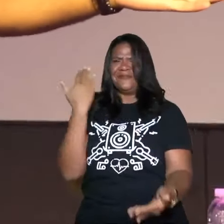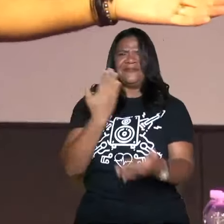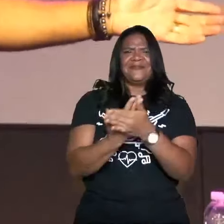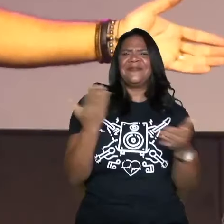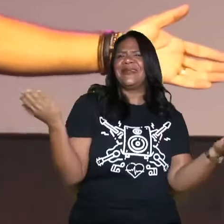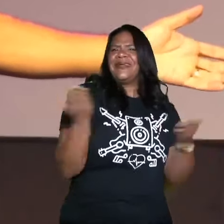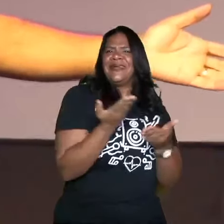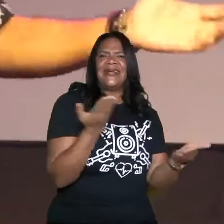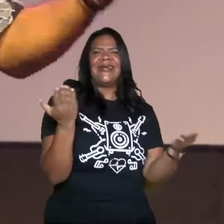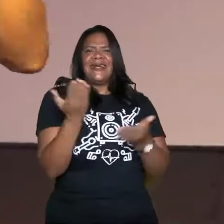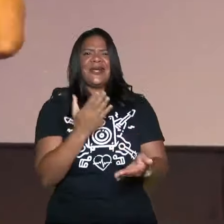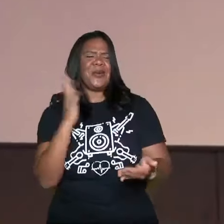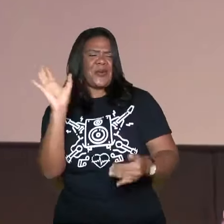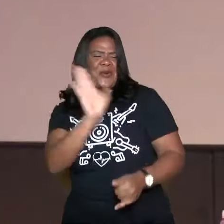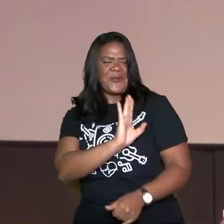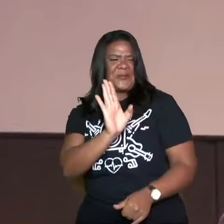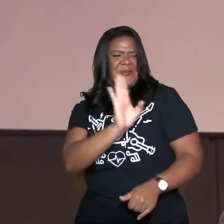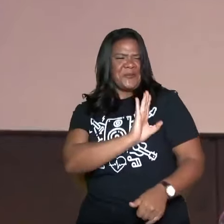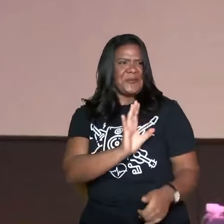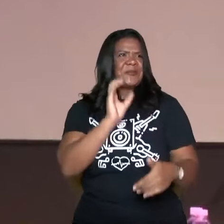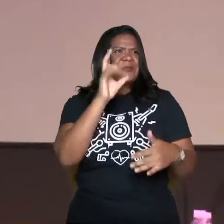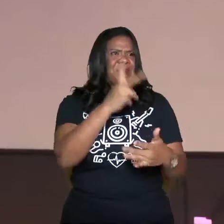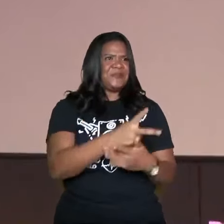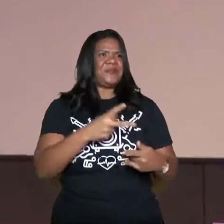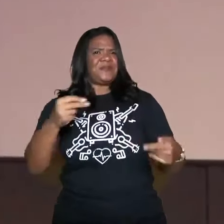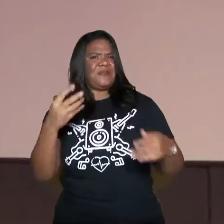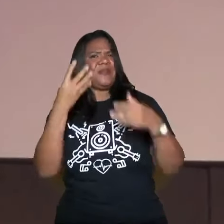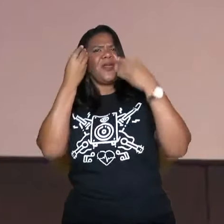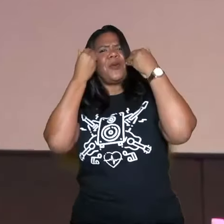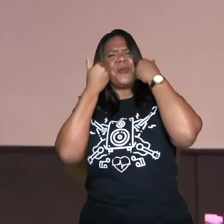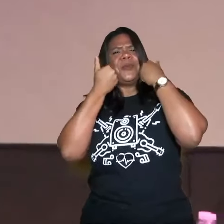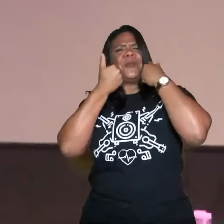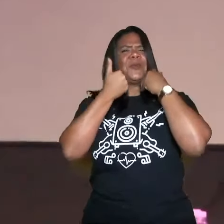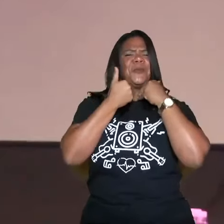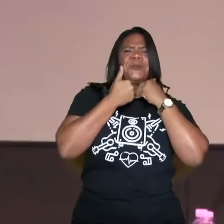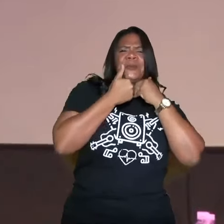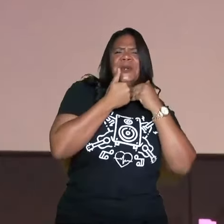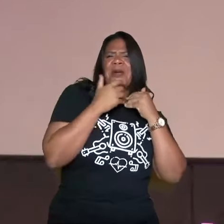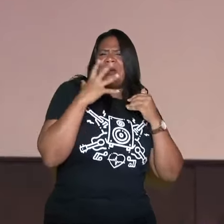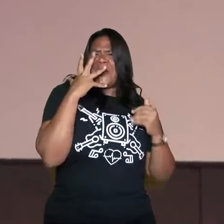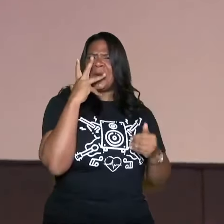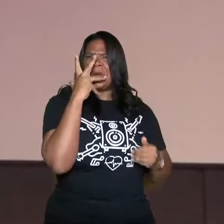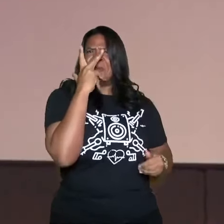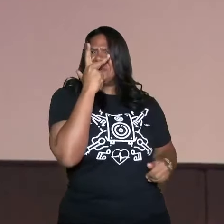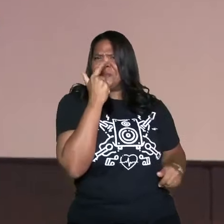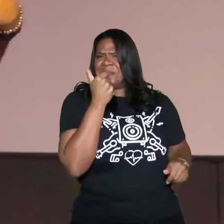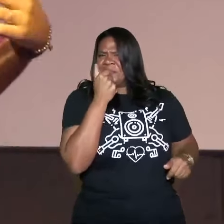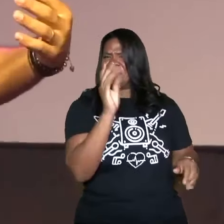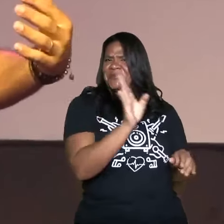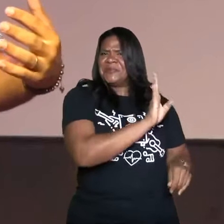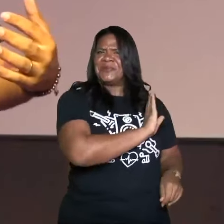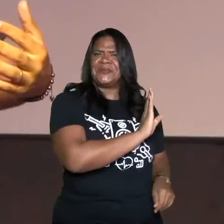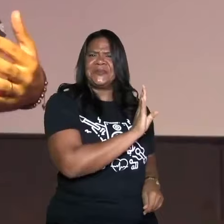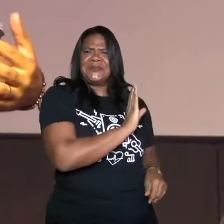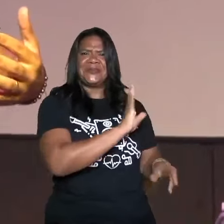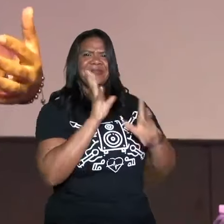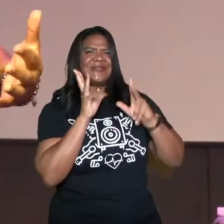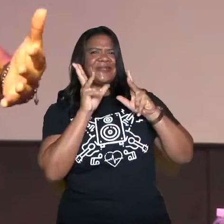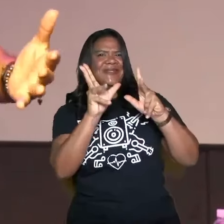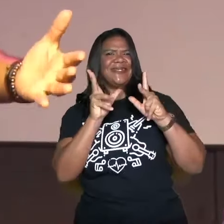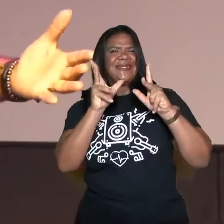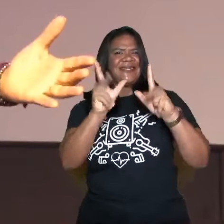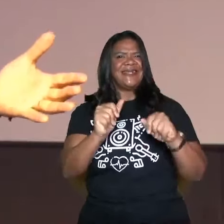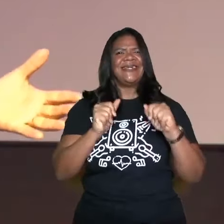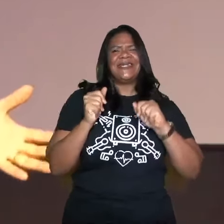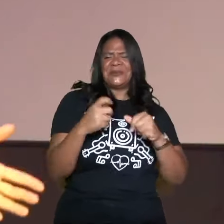moda do coração. Eu deixo a barba, vou raspar meu coração. Deixo a touca, tiro